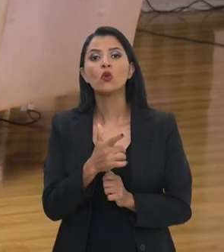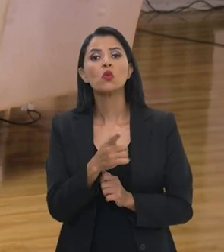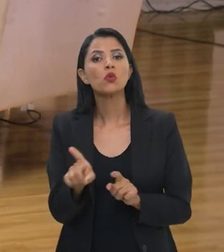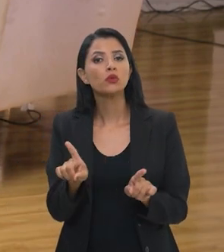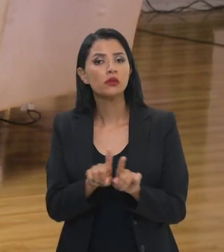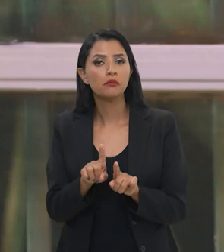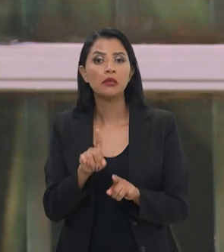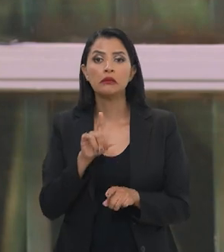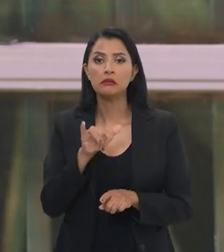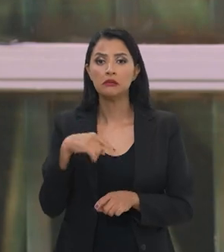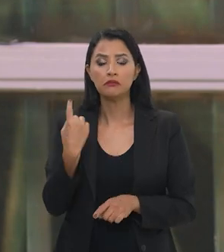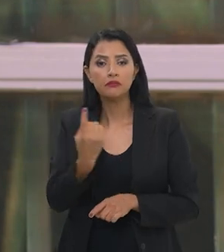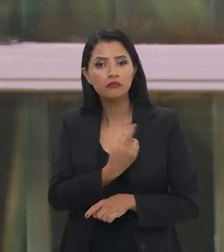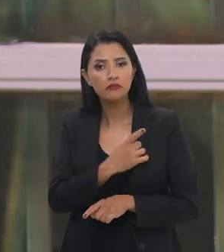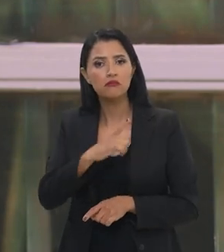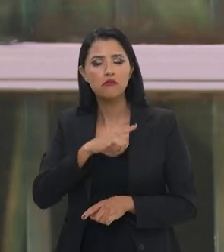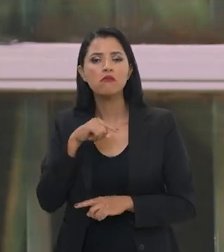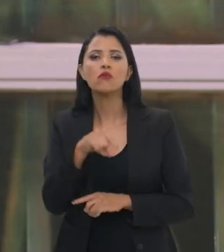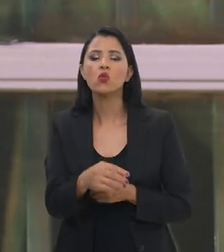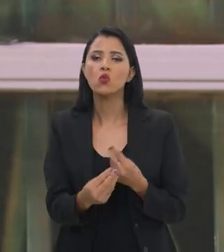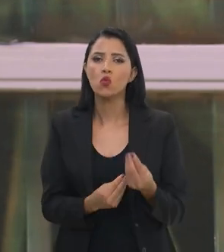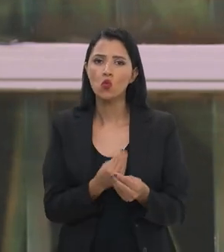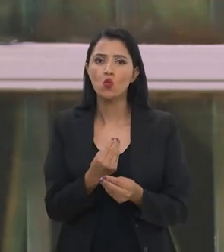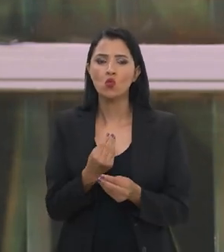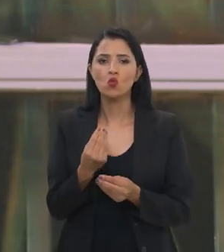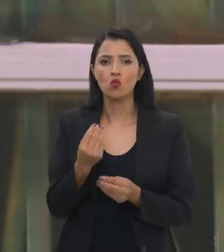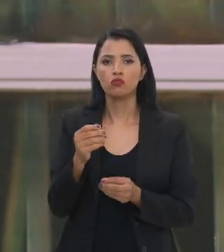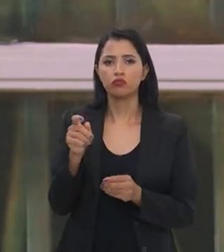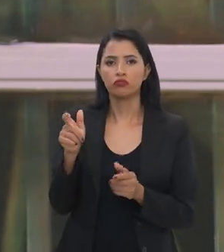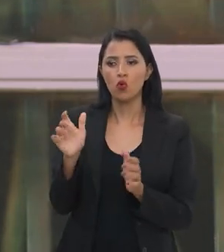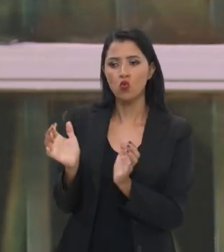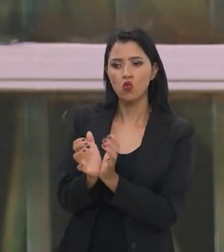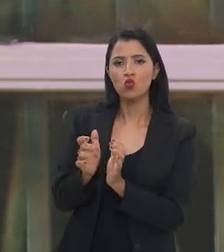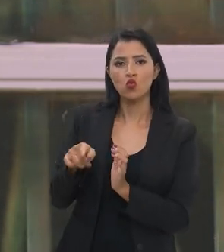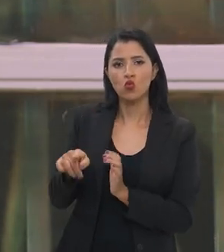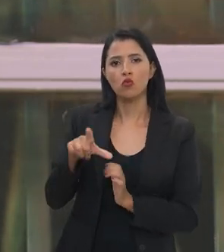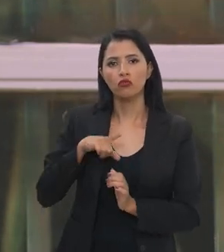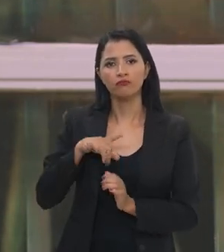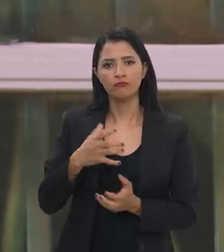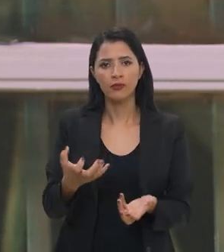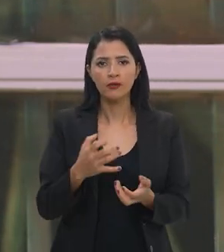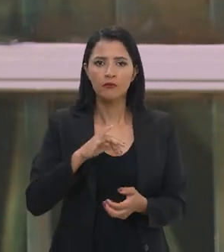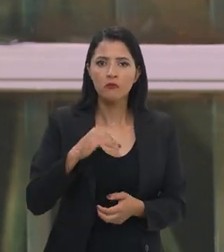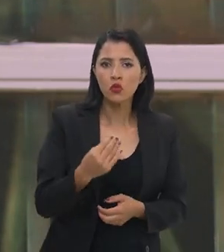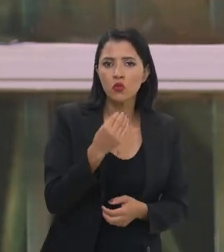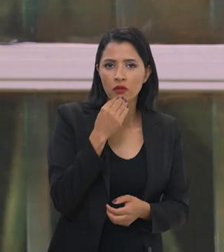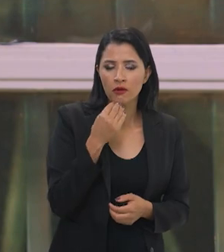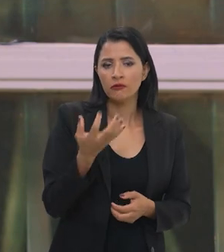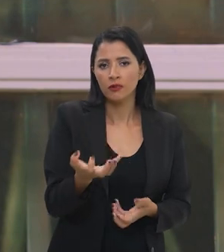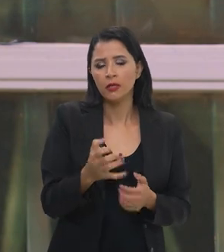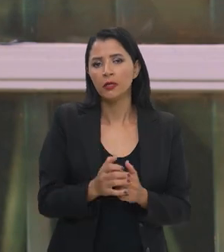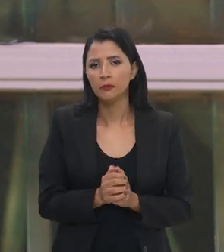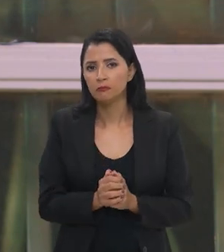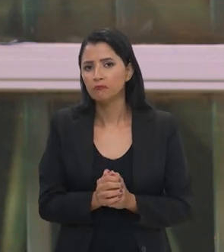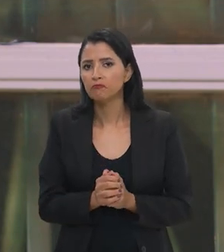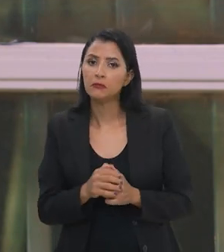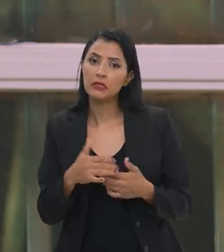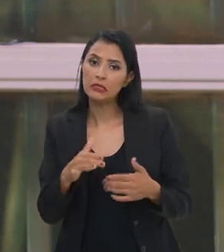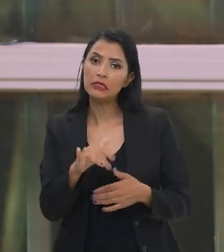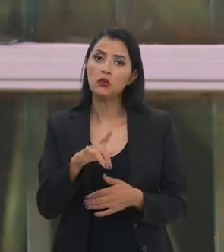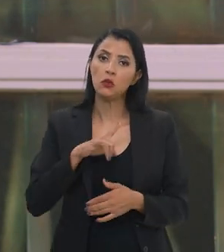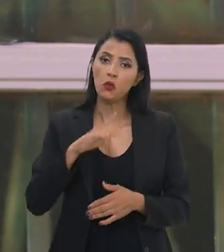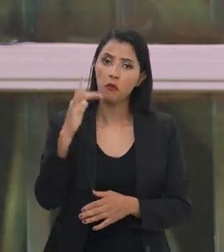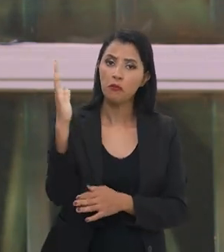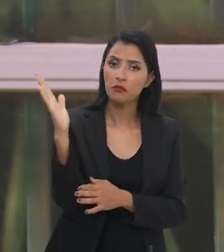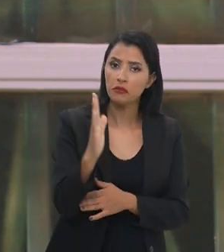outro se a gente tem aqui um público que quer uma oportunidade que